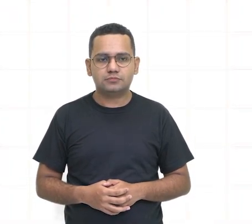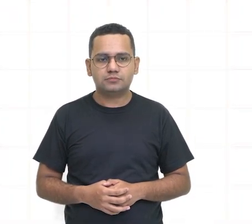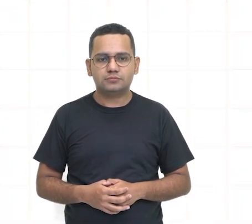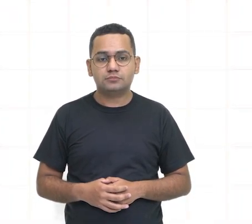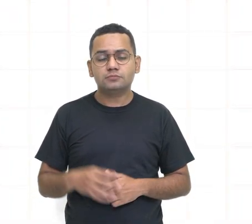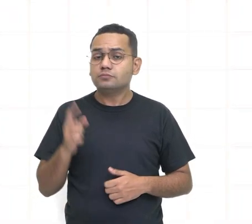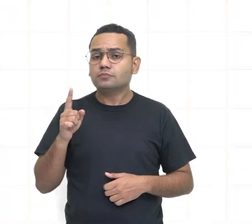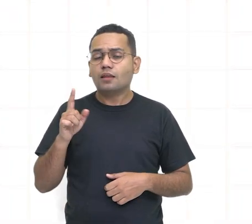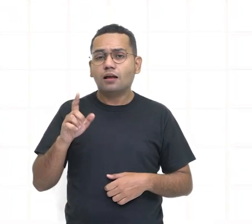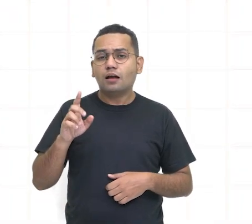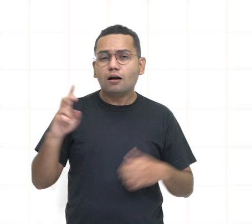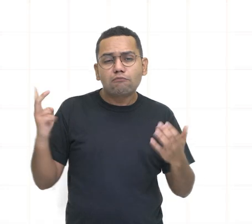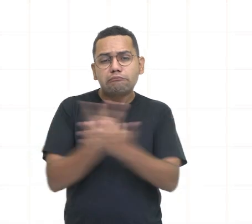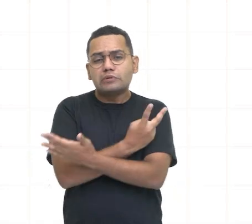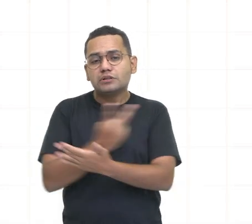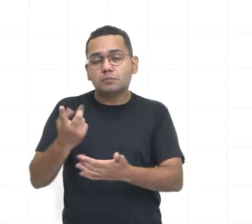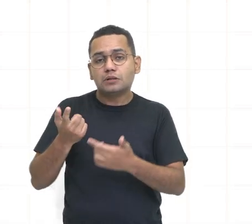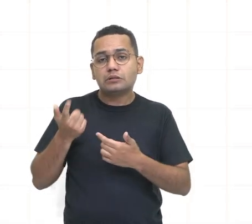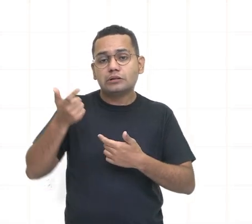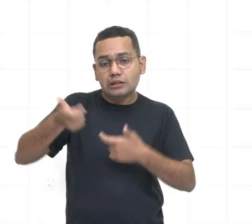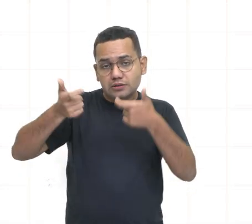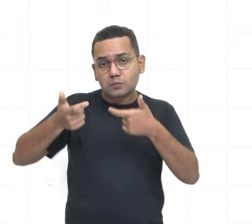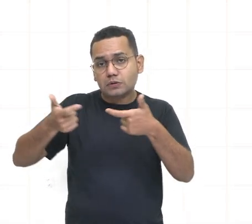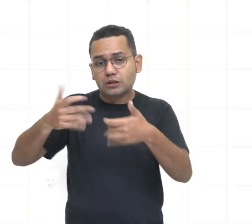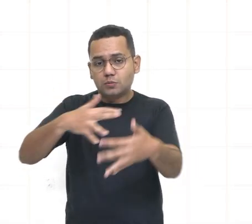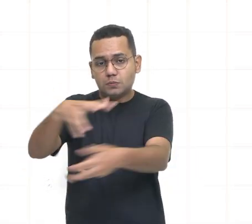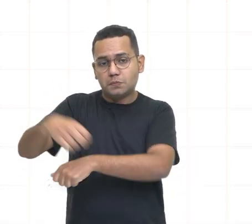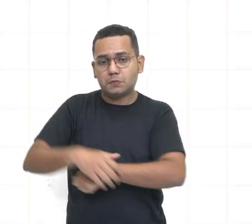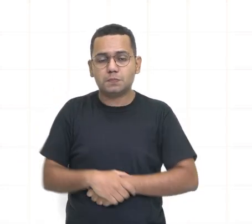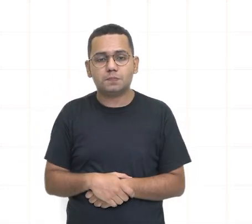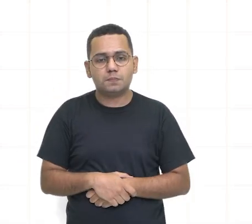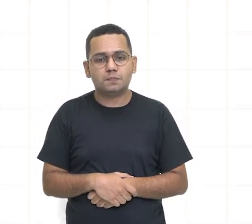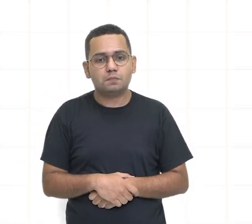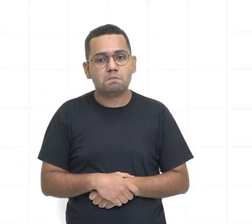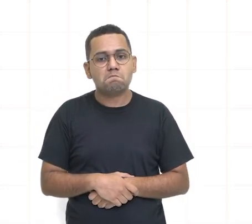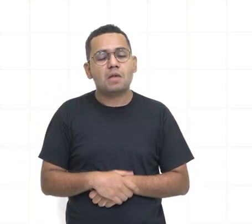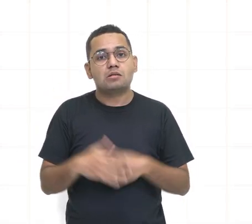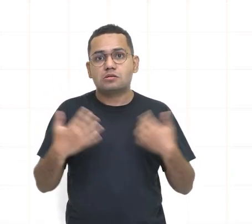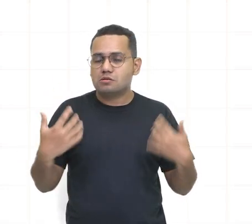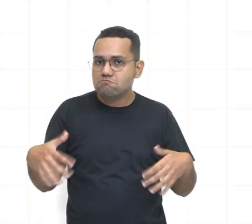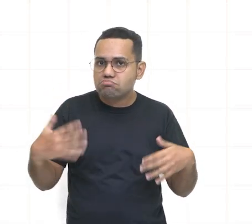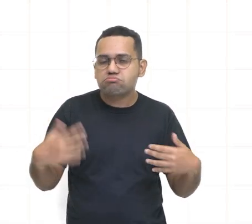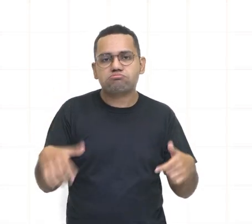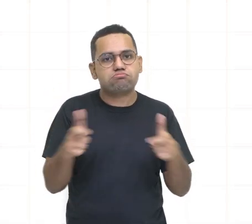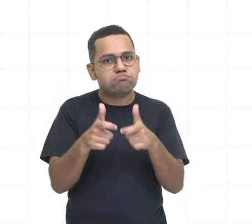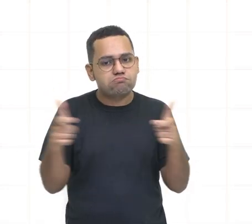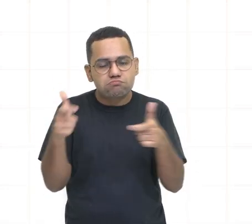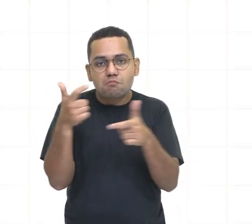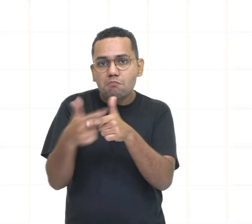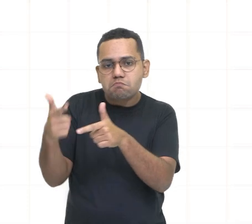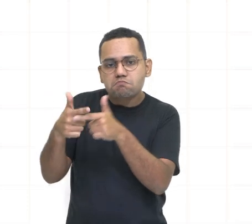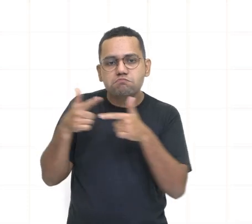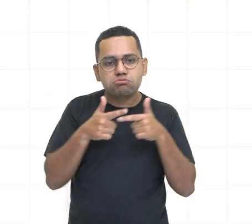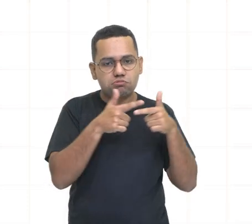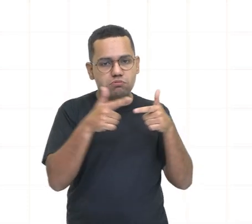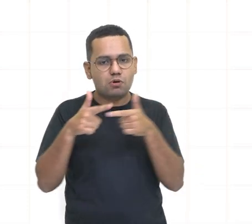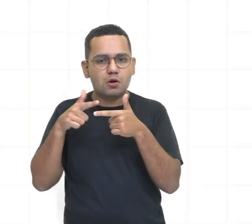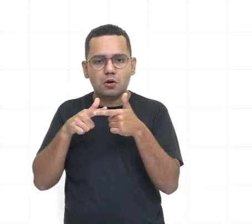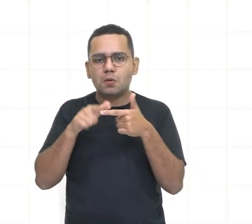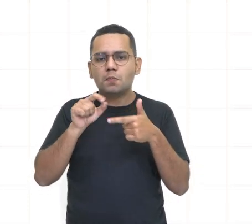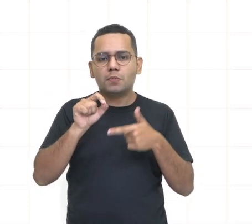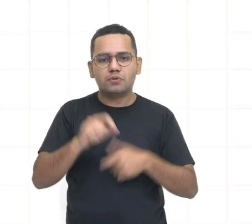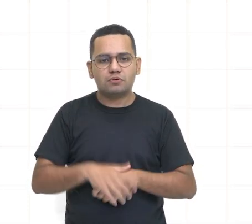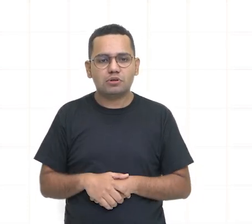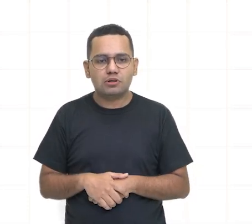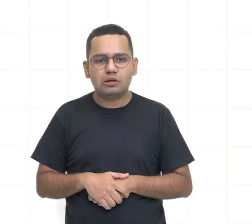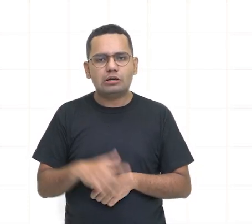Causas da Segunda Guerra Mundial. Um conflito de tamanha magnitude não começa sem importantes causas